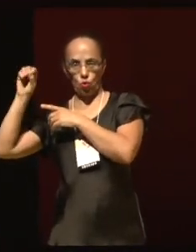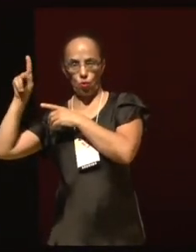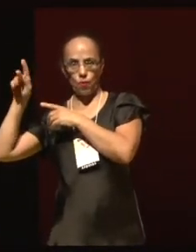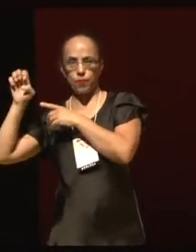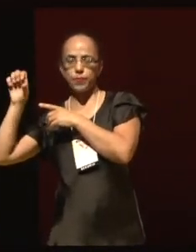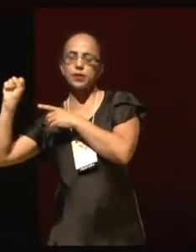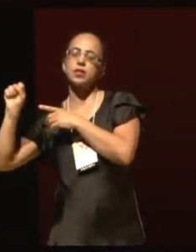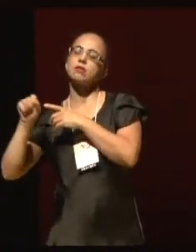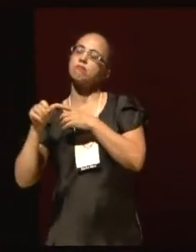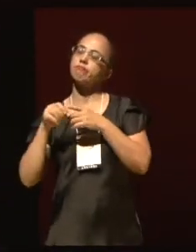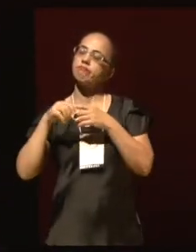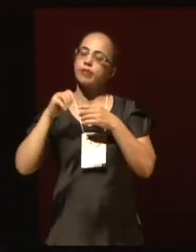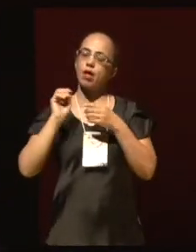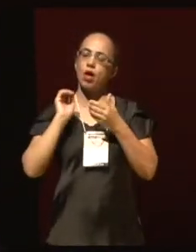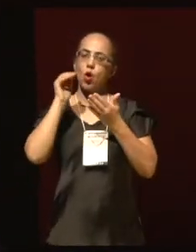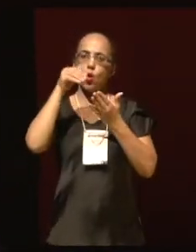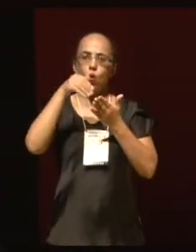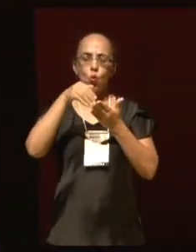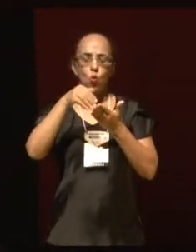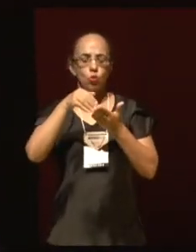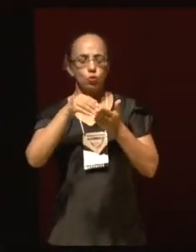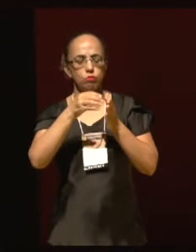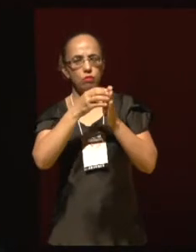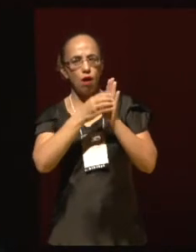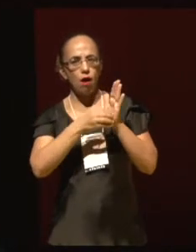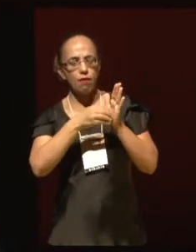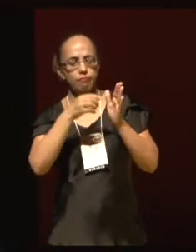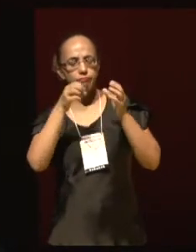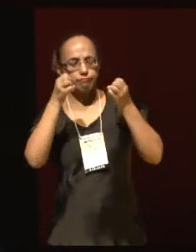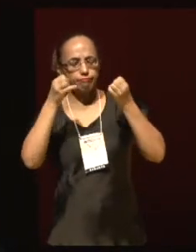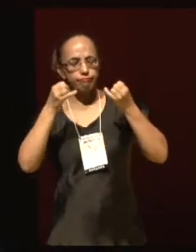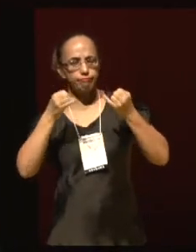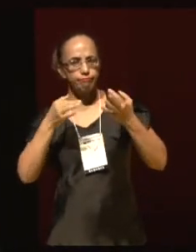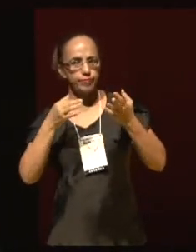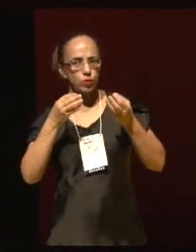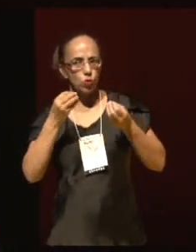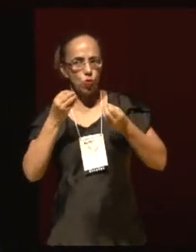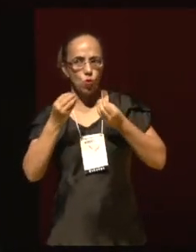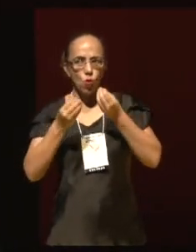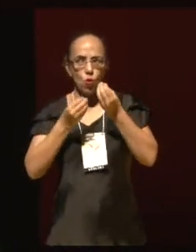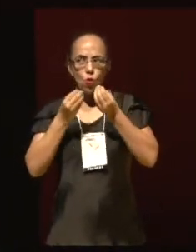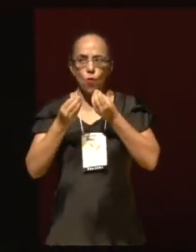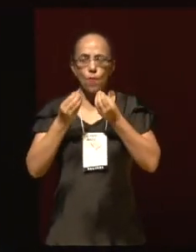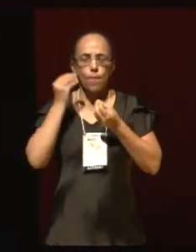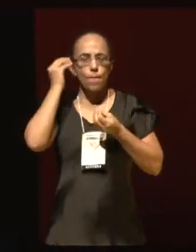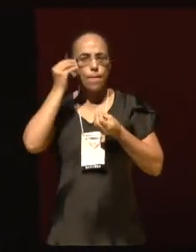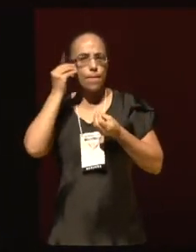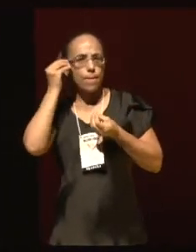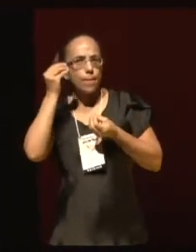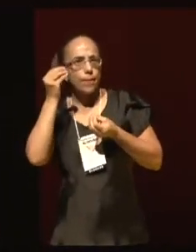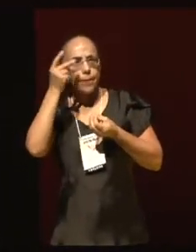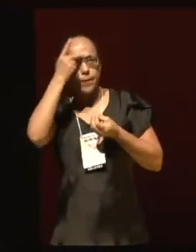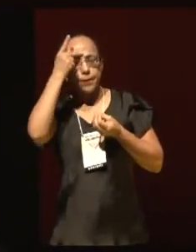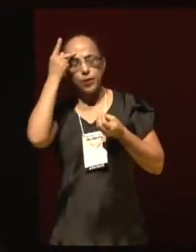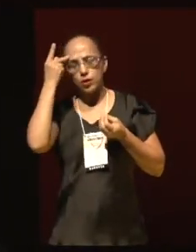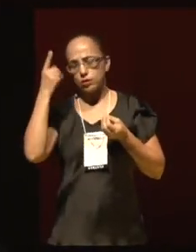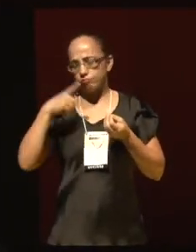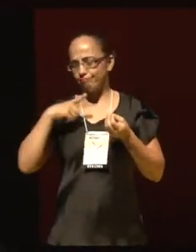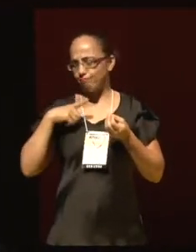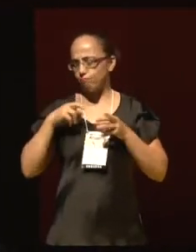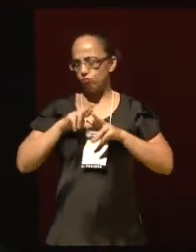associo com outras coisas, dada a minha experiência com pessoas com diferentes tipos de